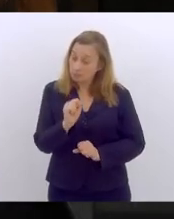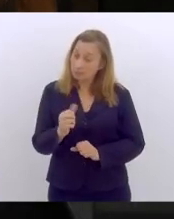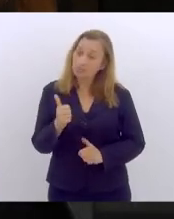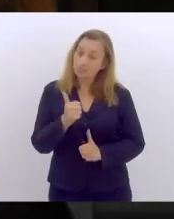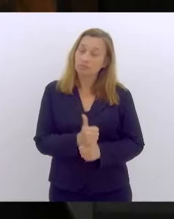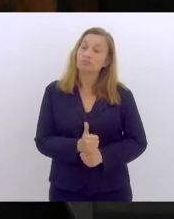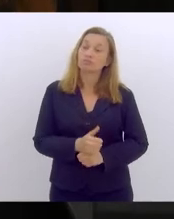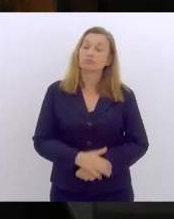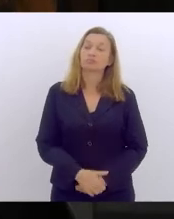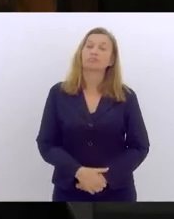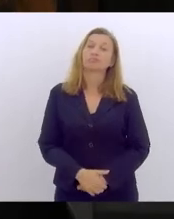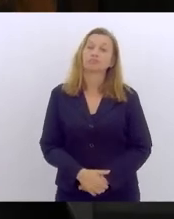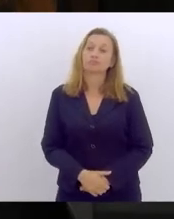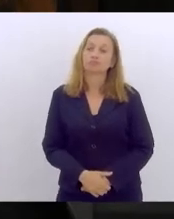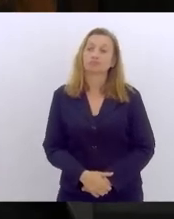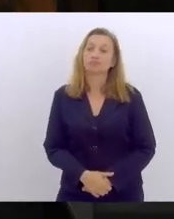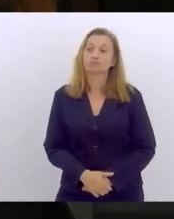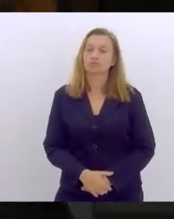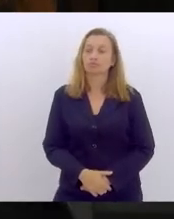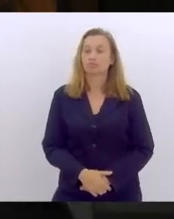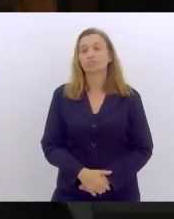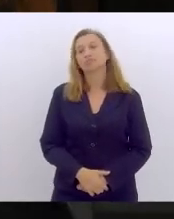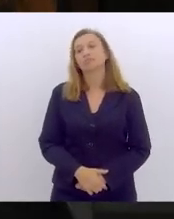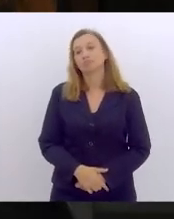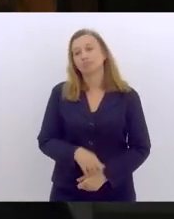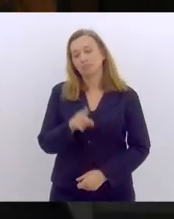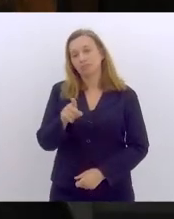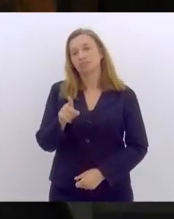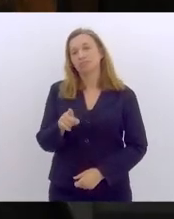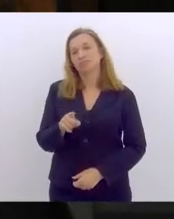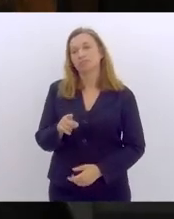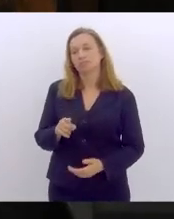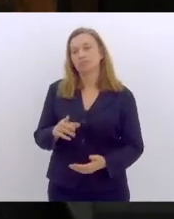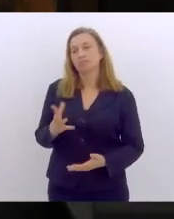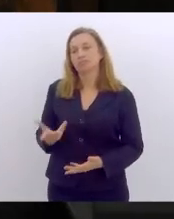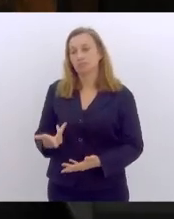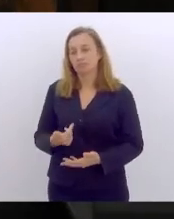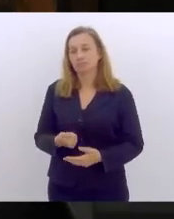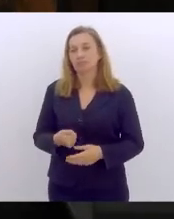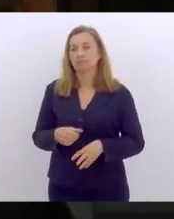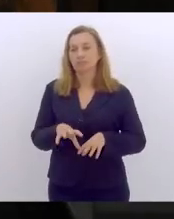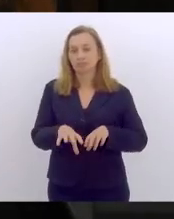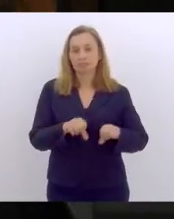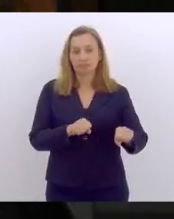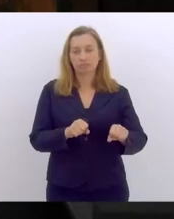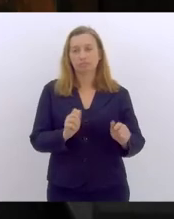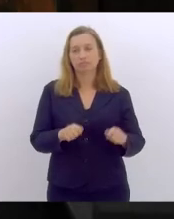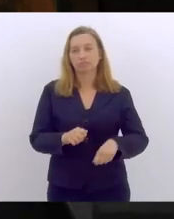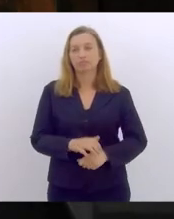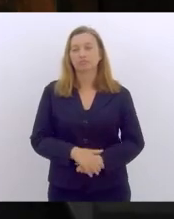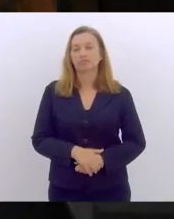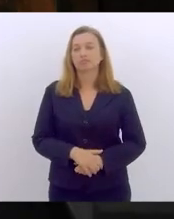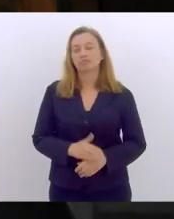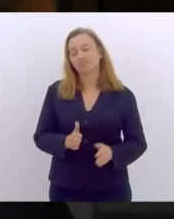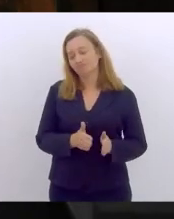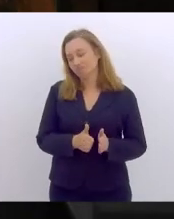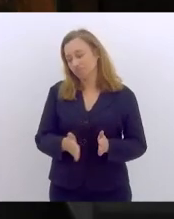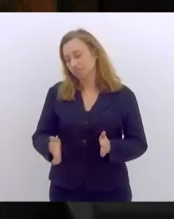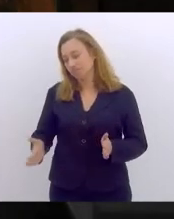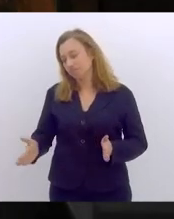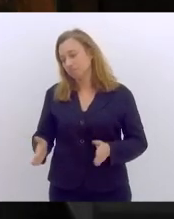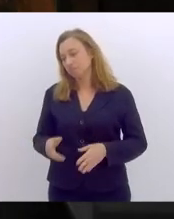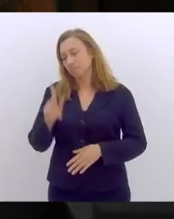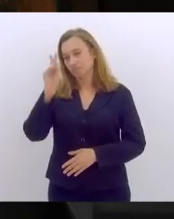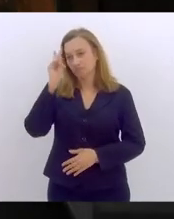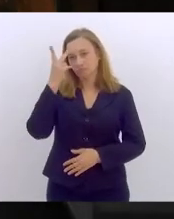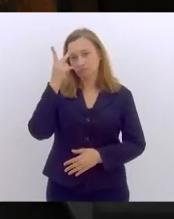essa chefia, porque você tinha sido previamente qualificado. Então, esse processo